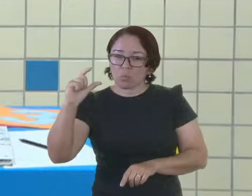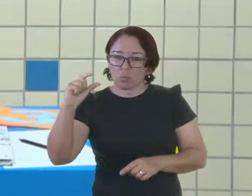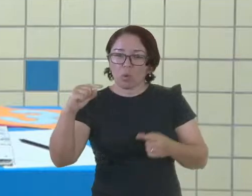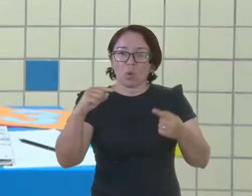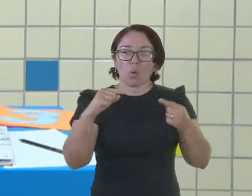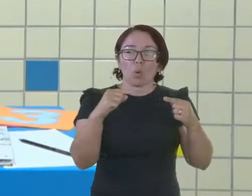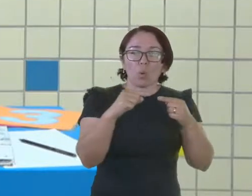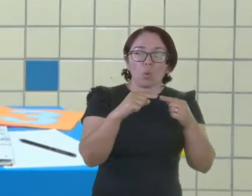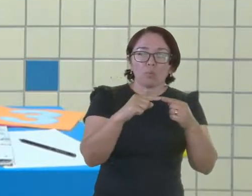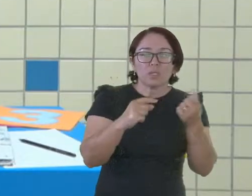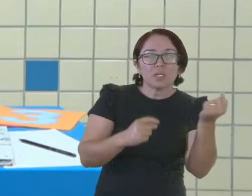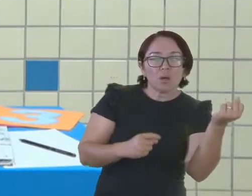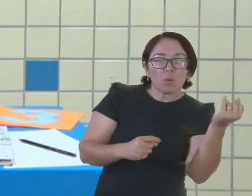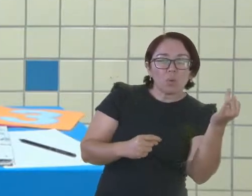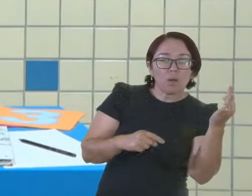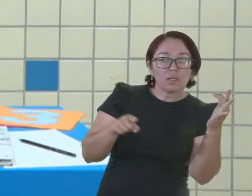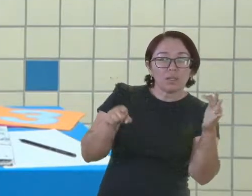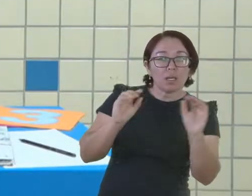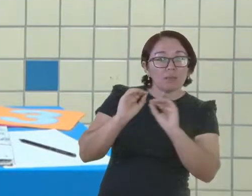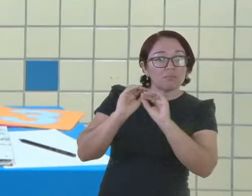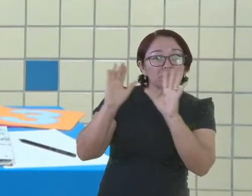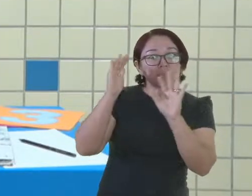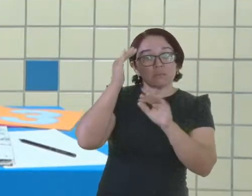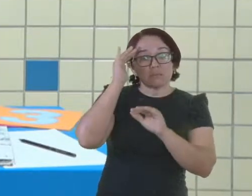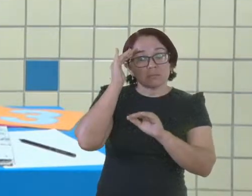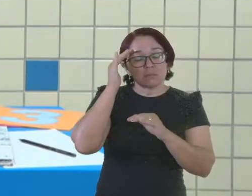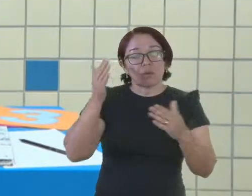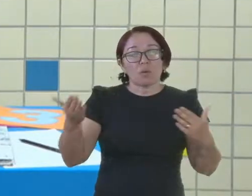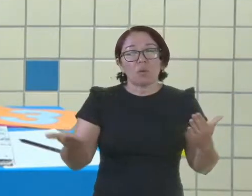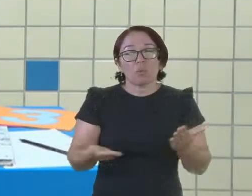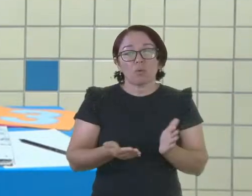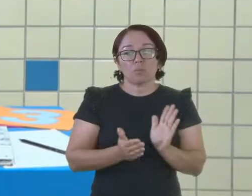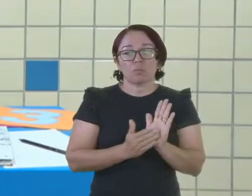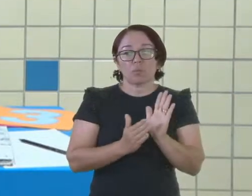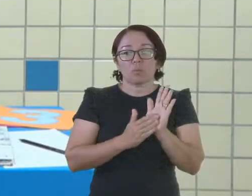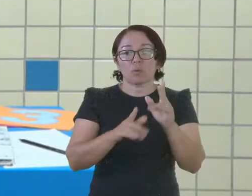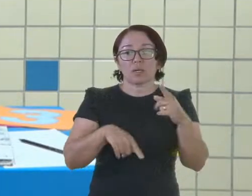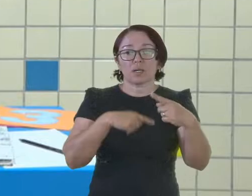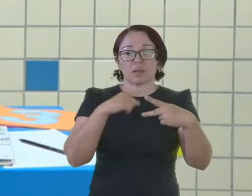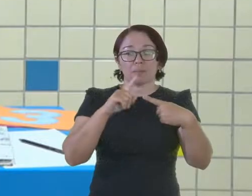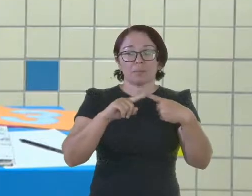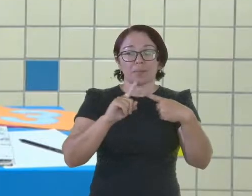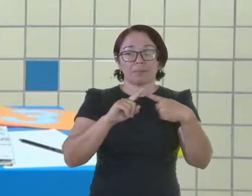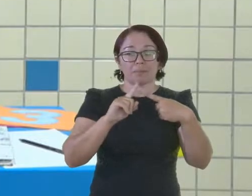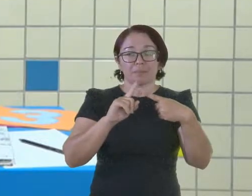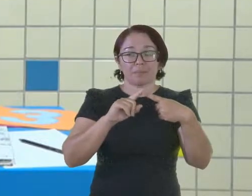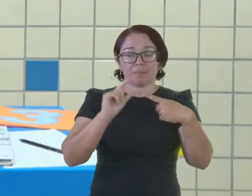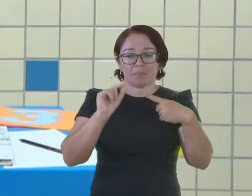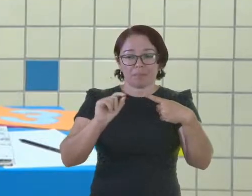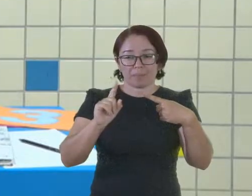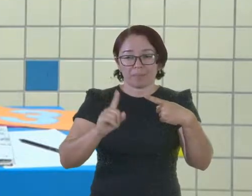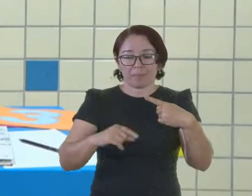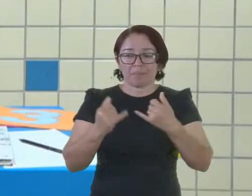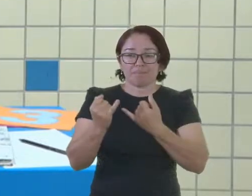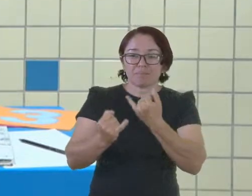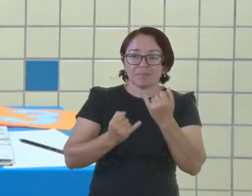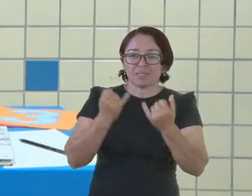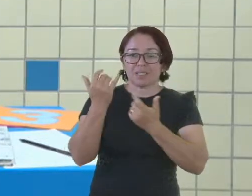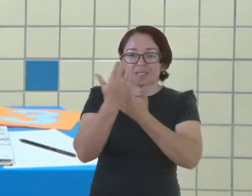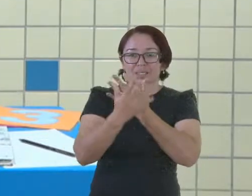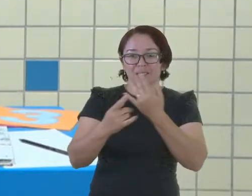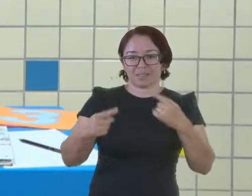proposta? A sugestão que a gente traz hoje é uma brincadeira cantada. A música é a